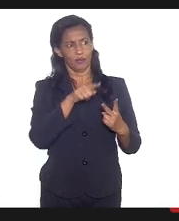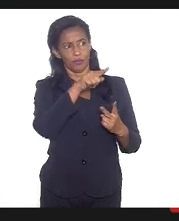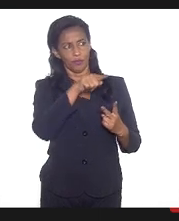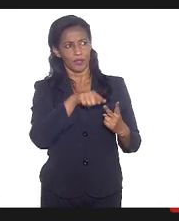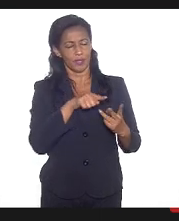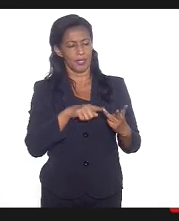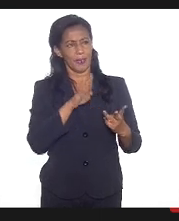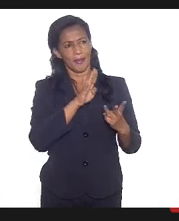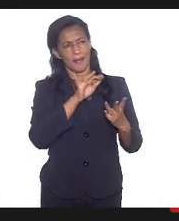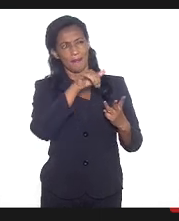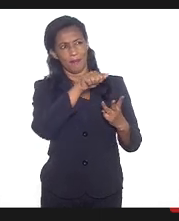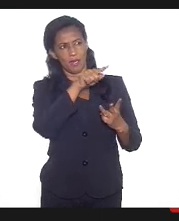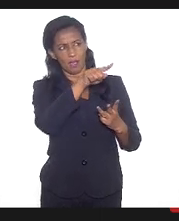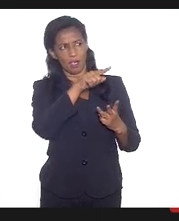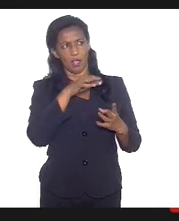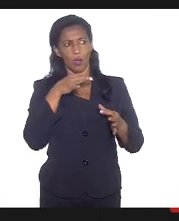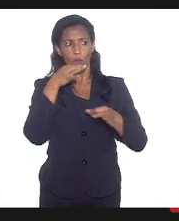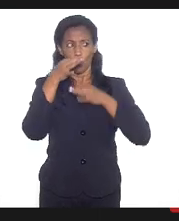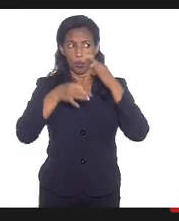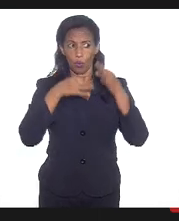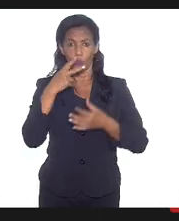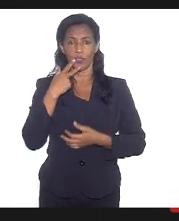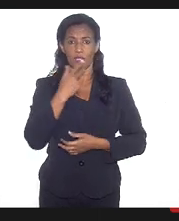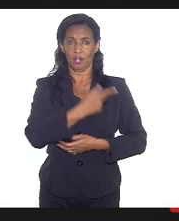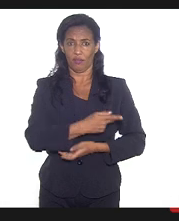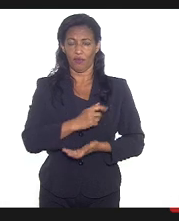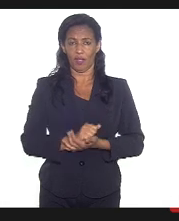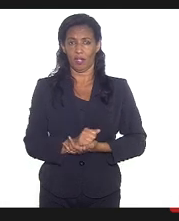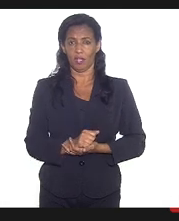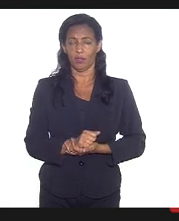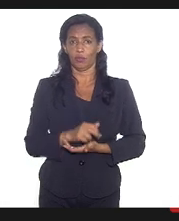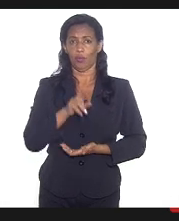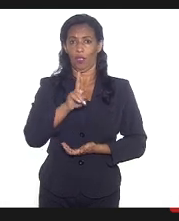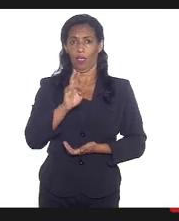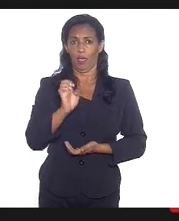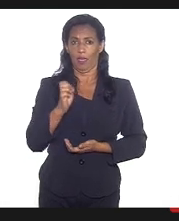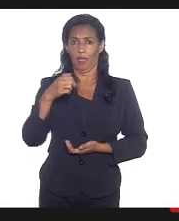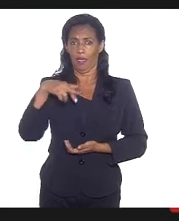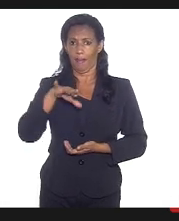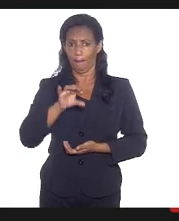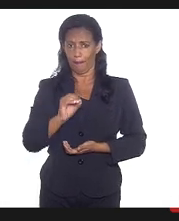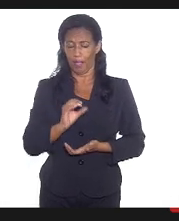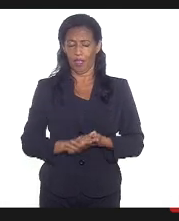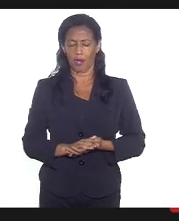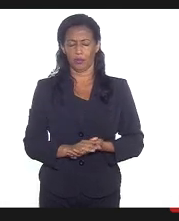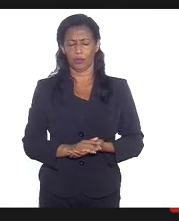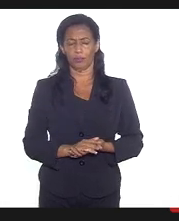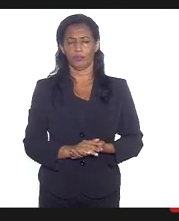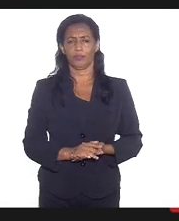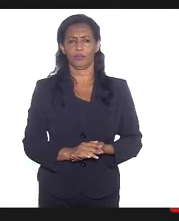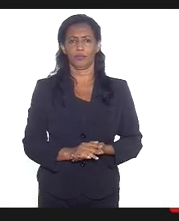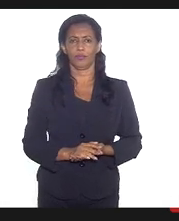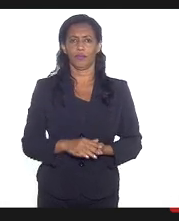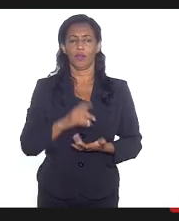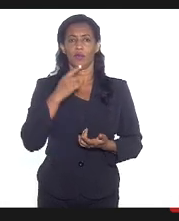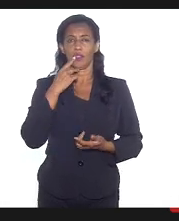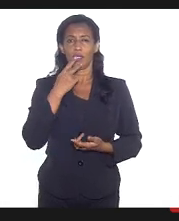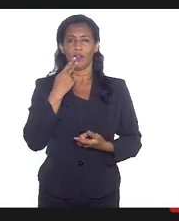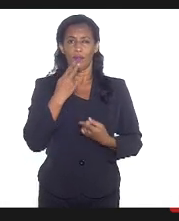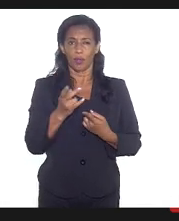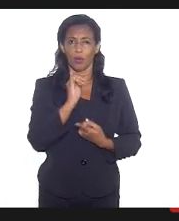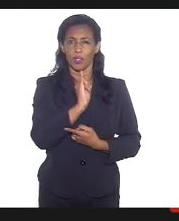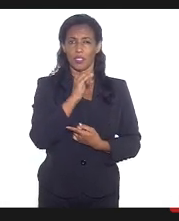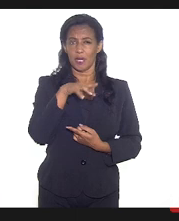Algumas coisas que você está levantando aqui, no repeto, industrialização, que você já levantou lá do ICMS